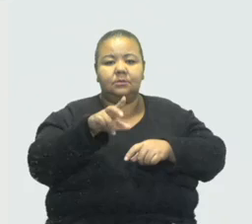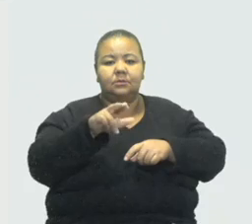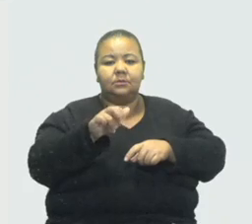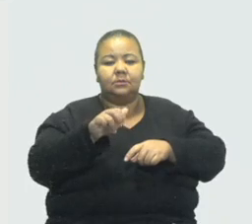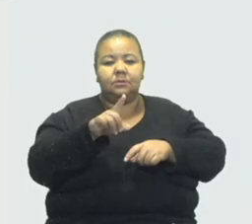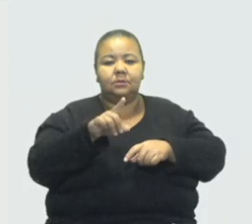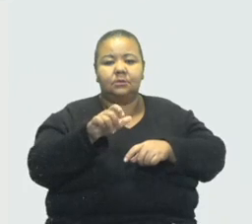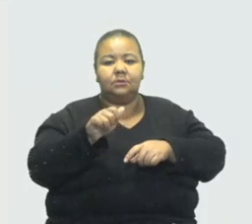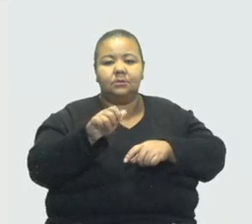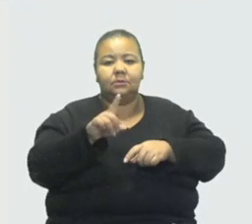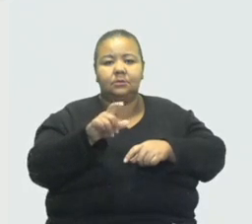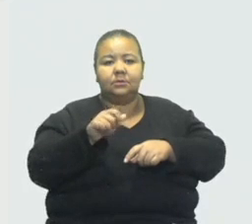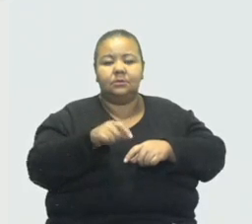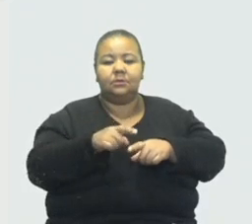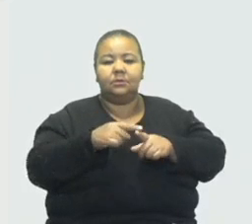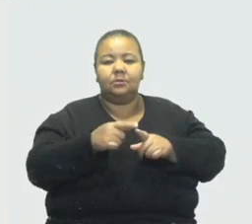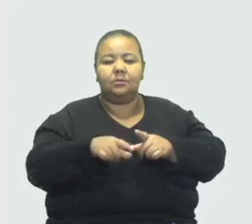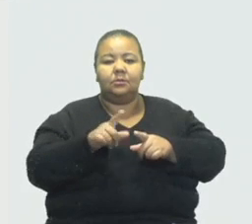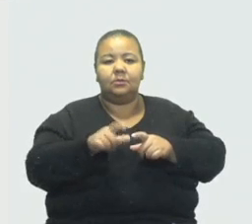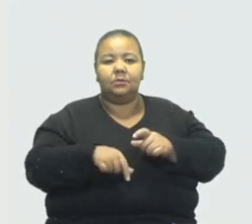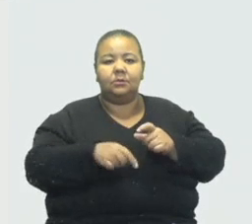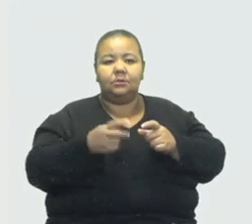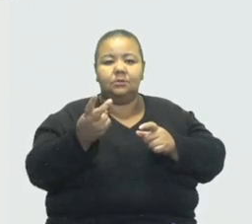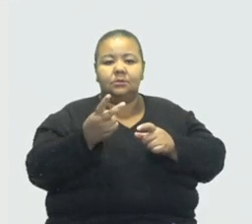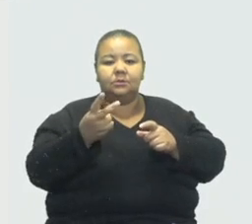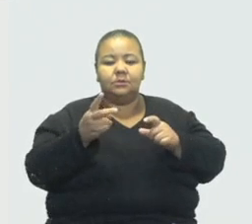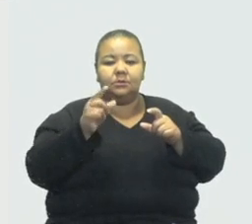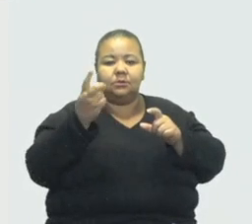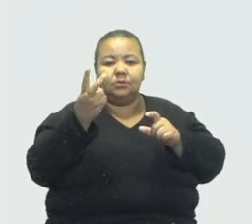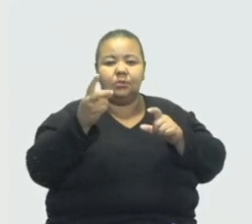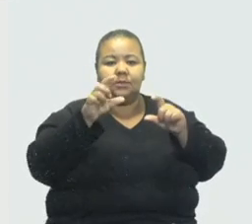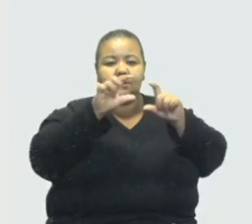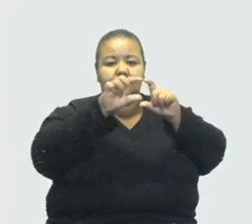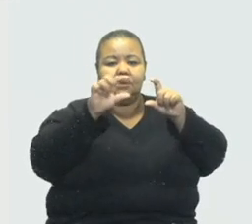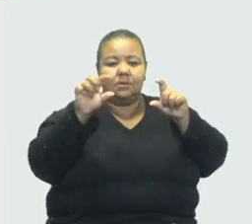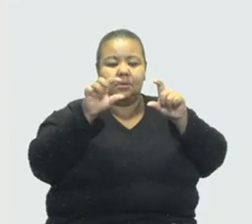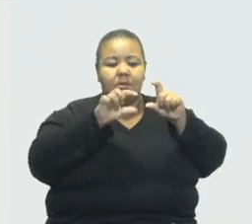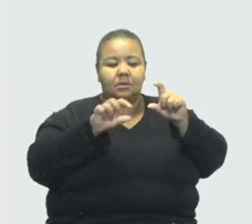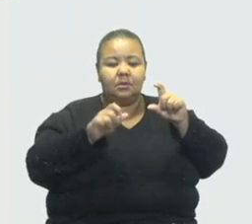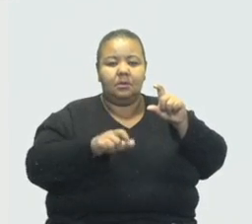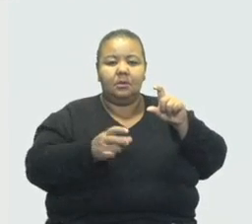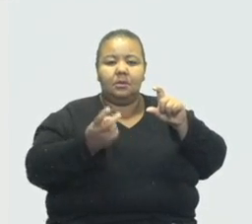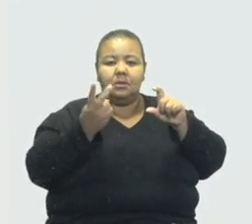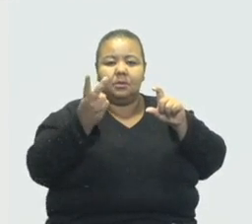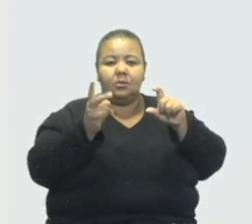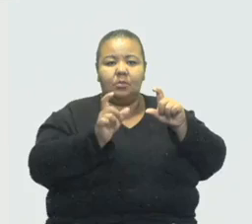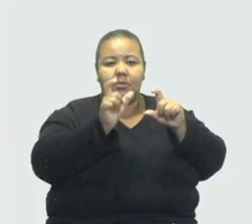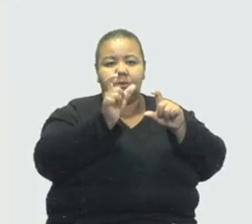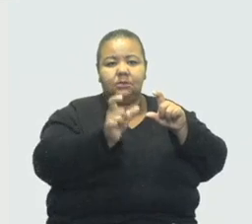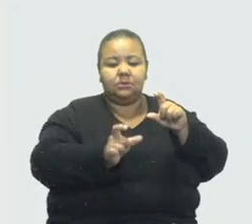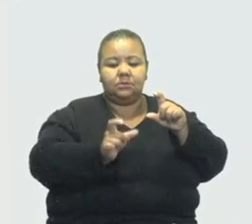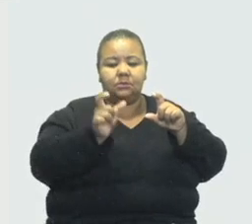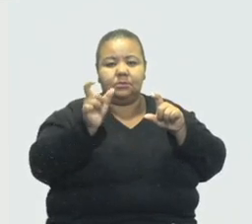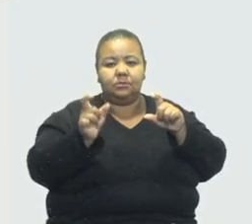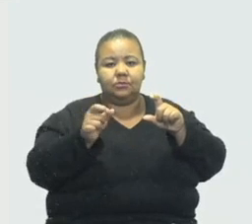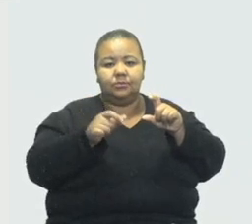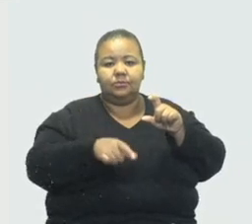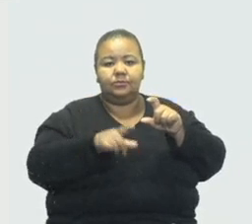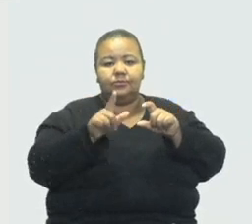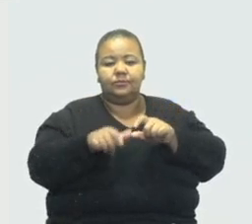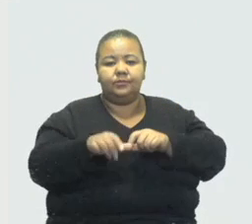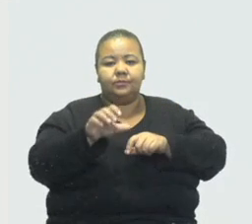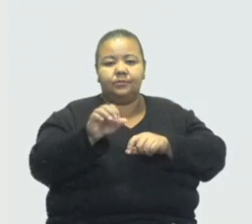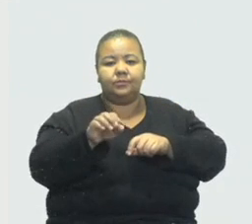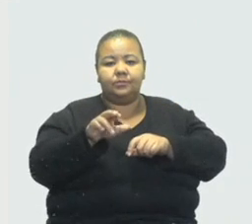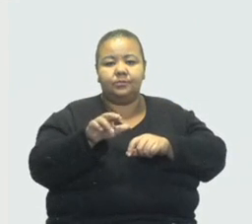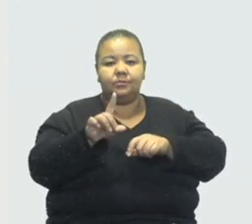2. Por que de ordem 2? Ela tem duas linhas e duas colunas. Então, é uma matriz de